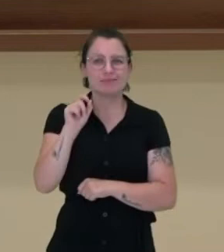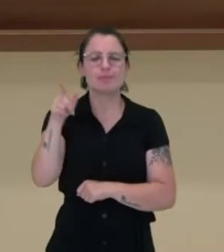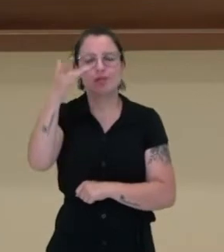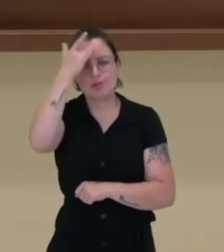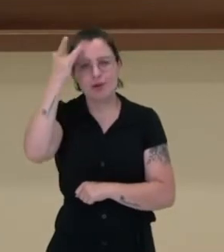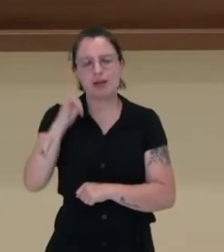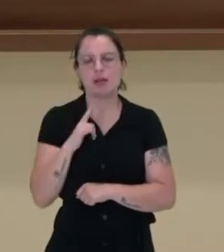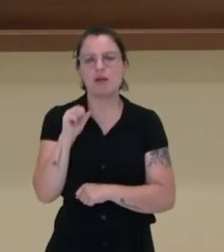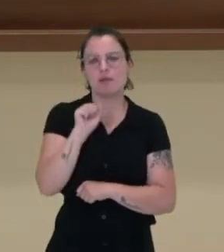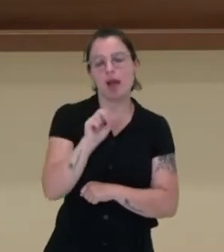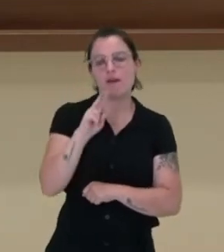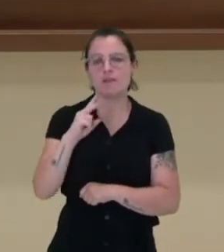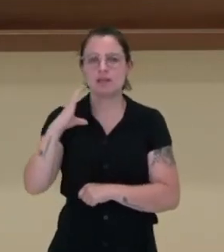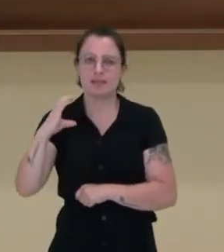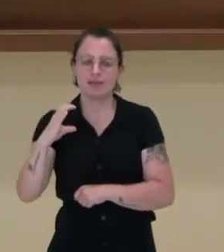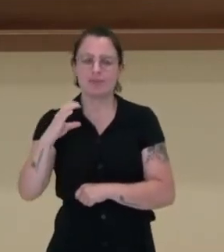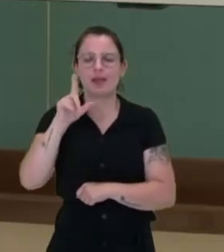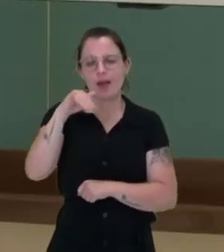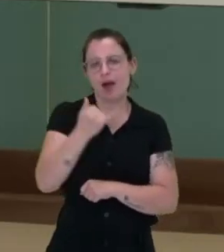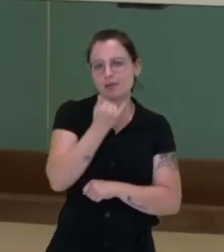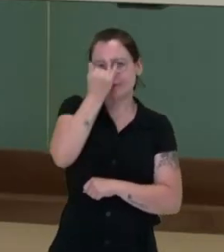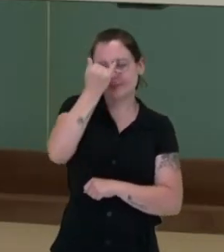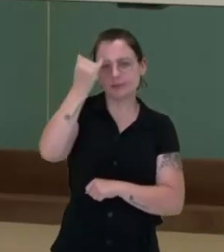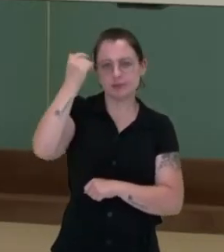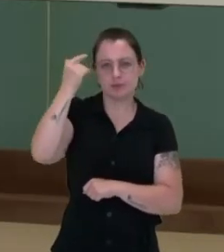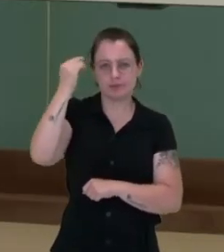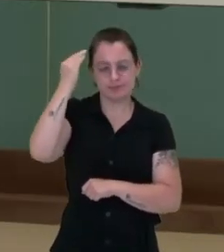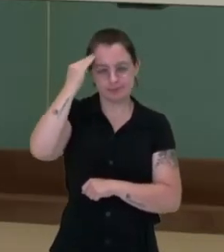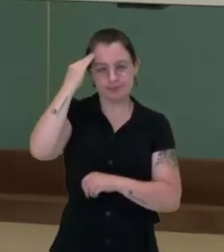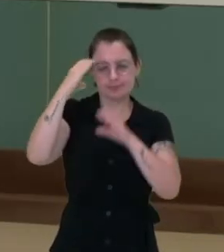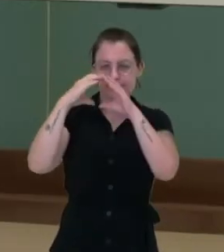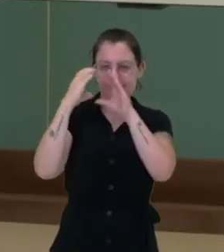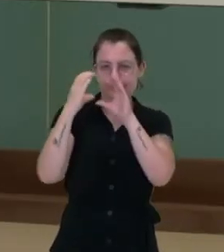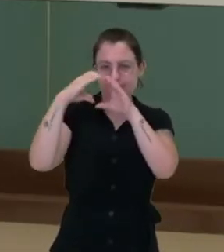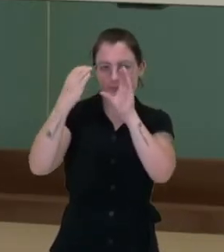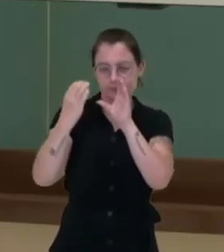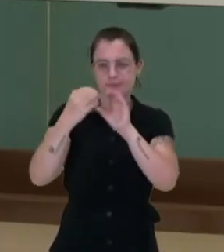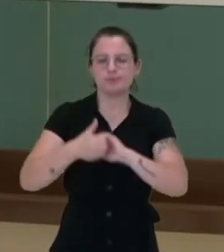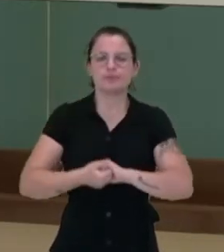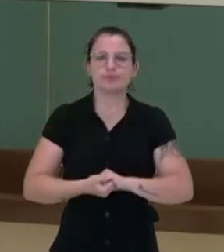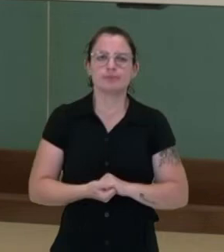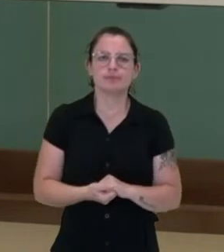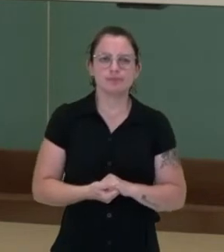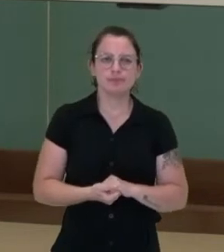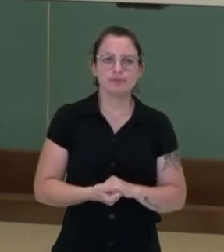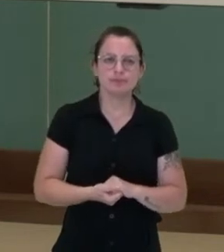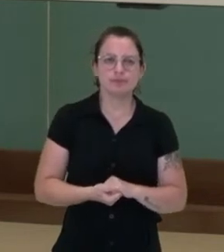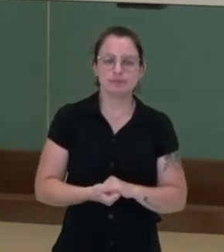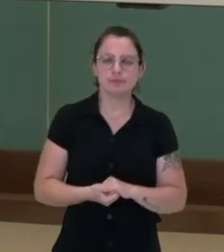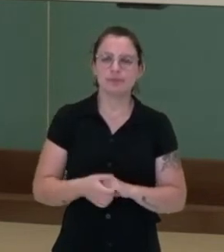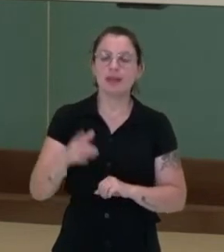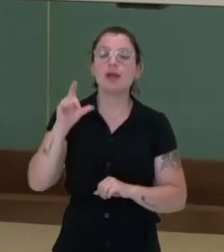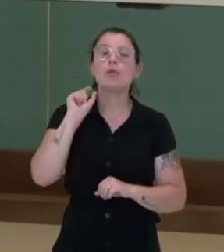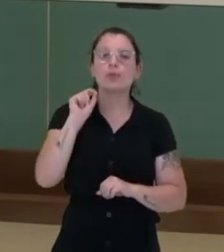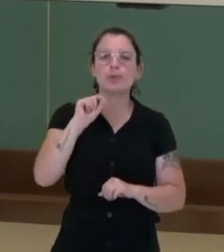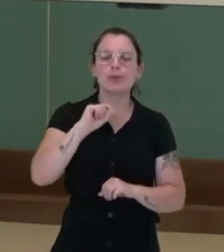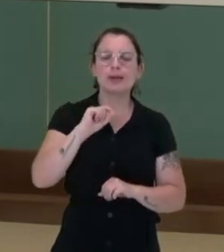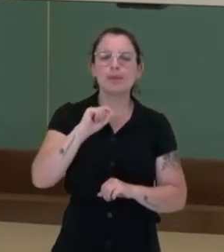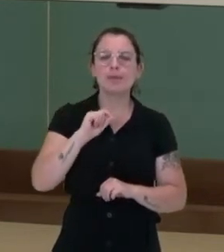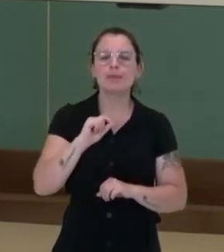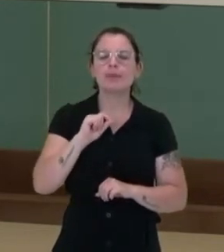AVC, esse acidente vascular cerebral. É causado então por um entupimento ou